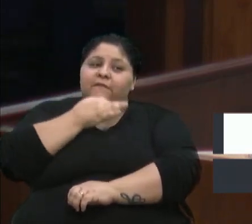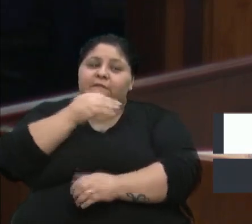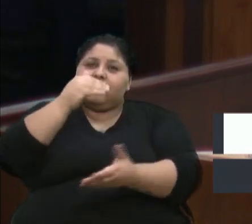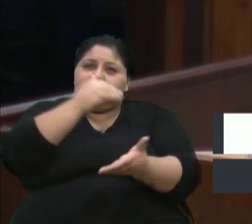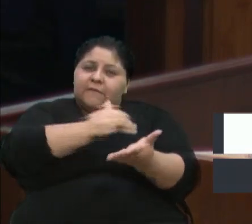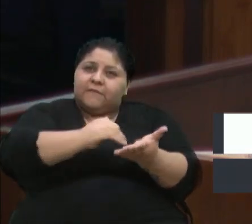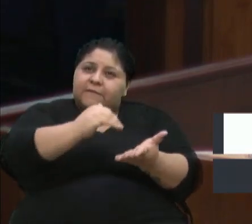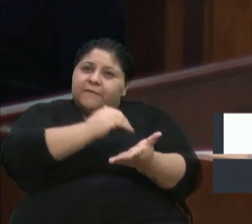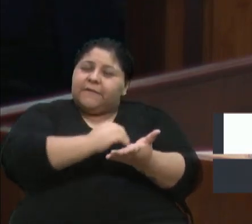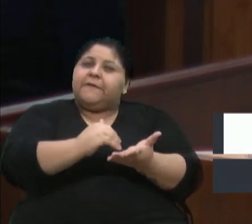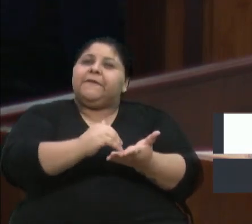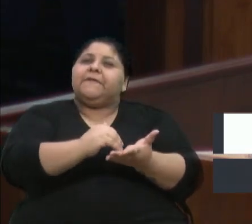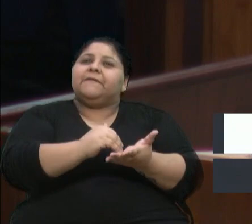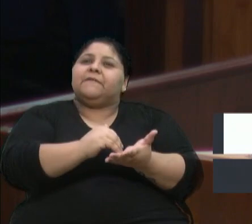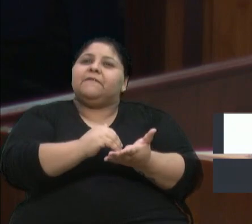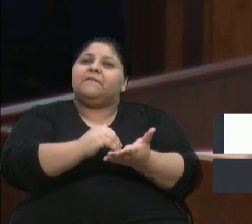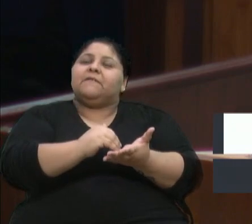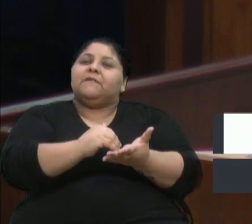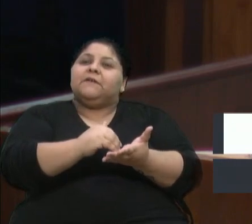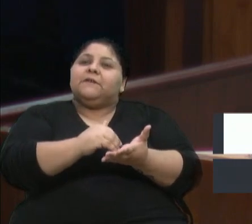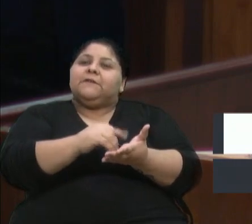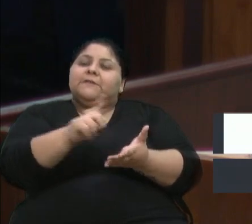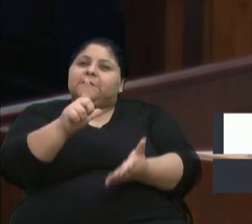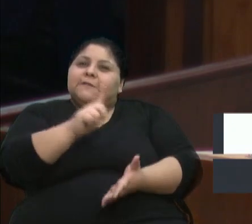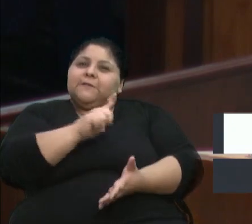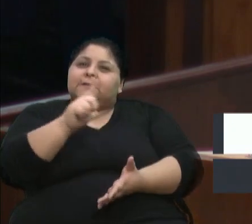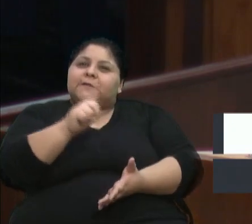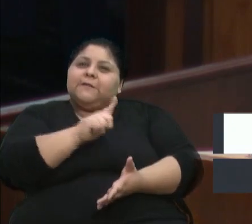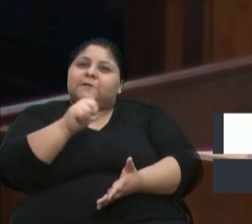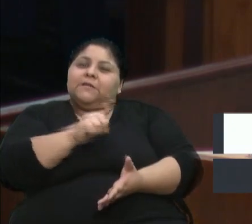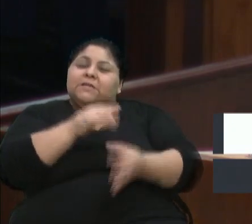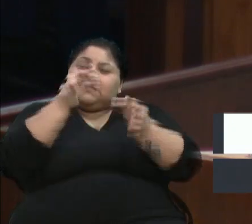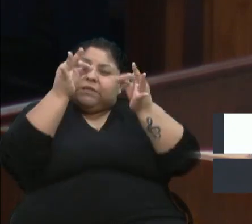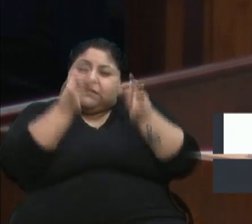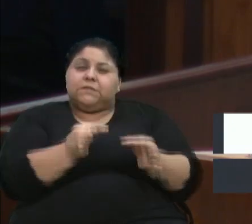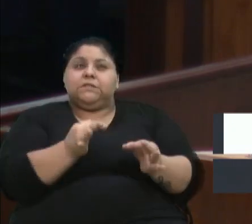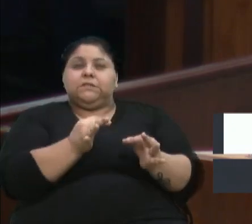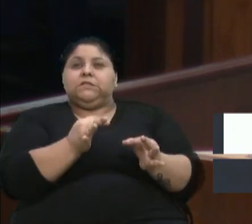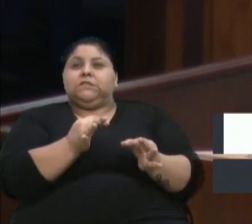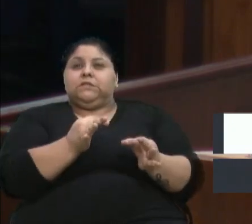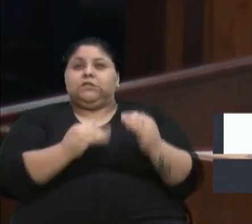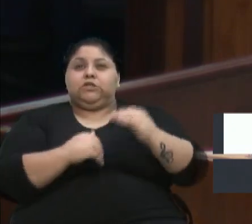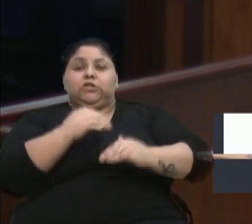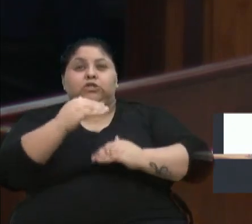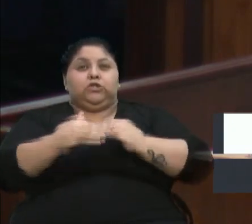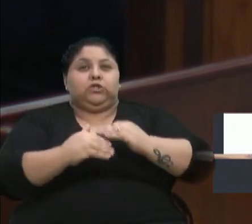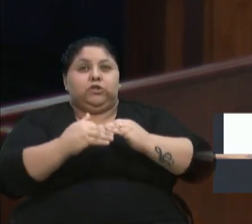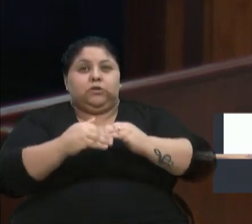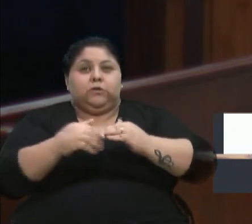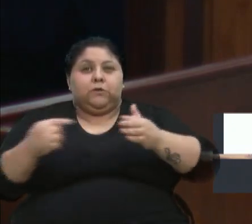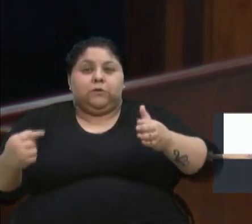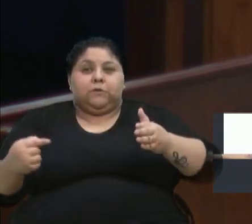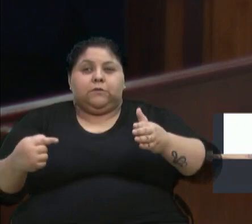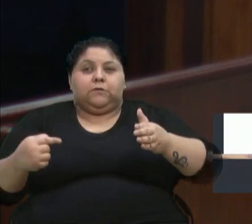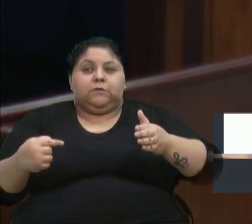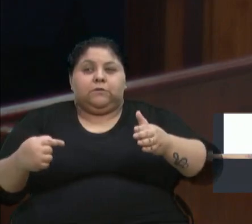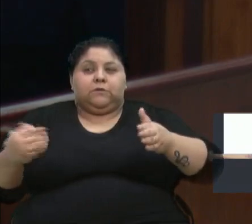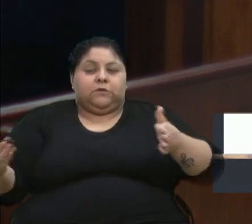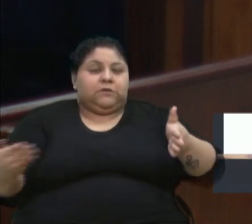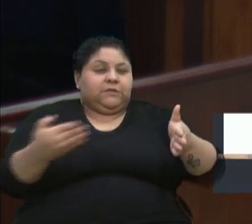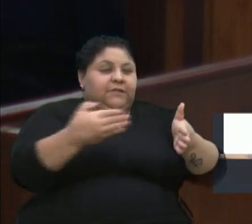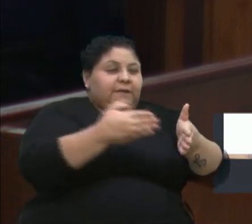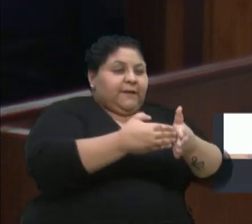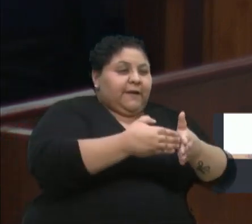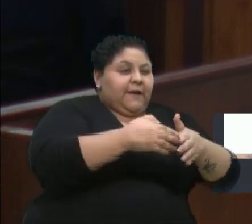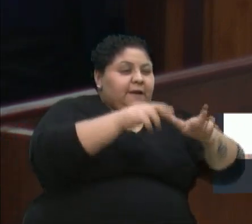secretários, tenham manobreza, tenham eficaz de quando for nas regiões, nos bairros, não